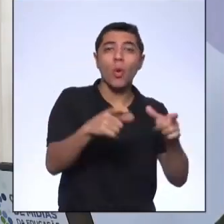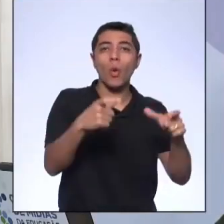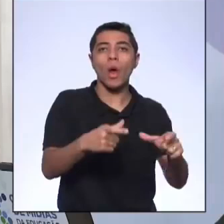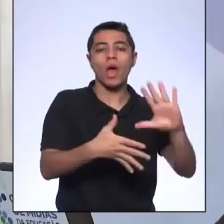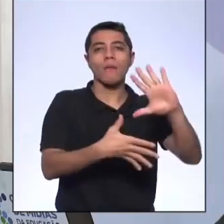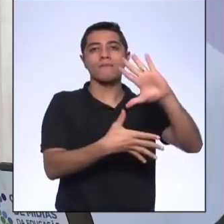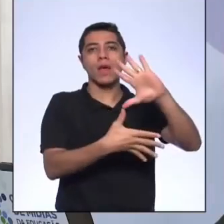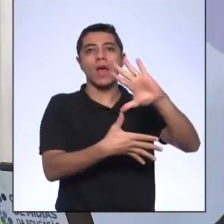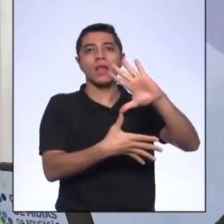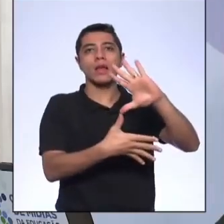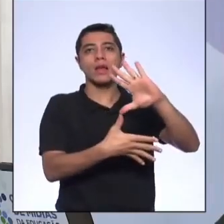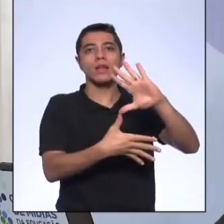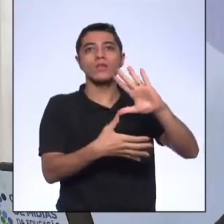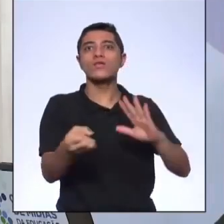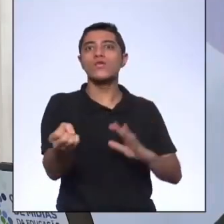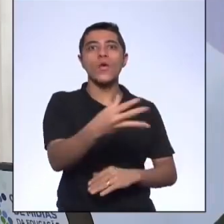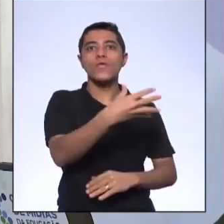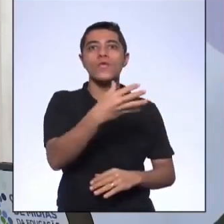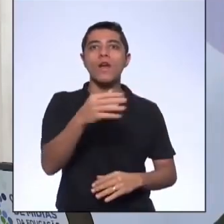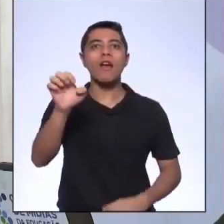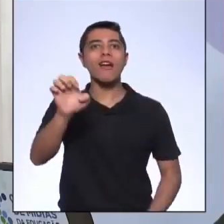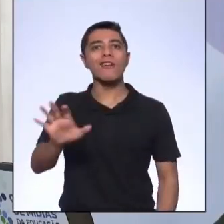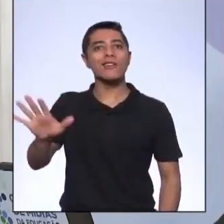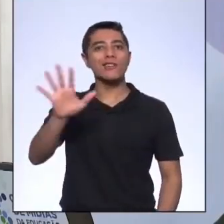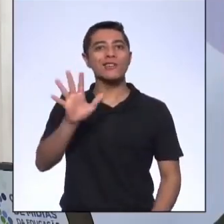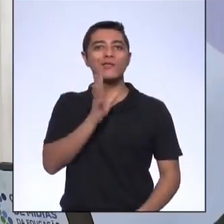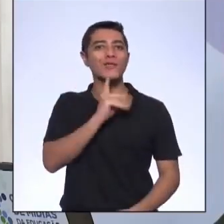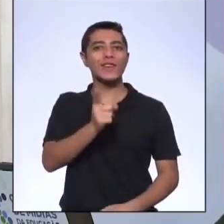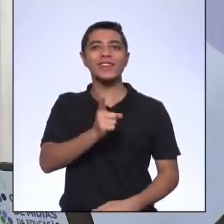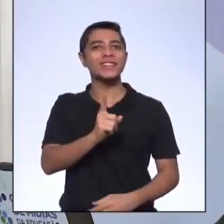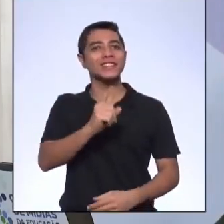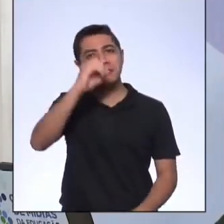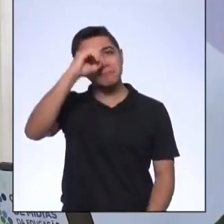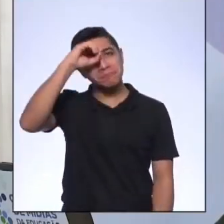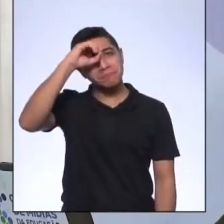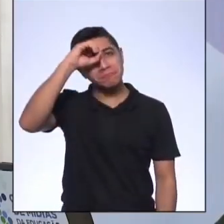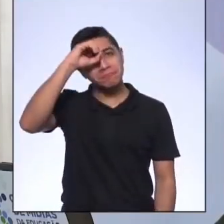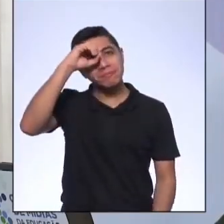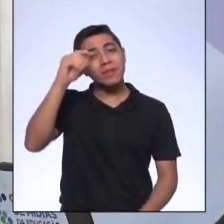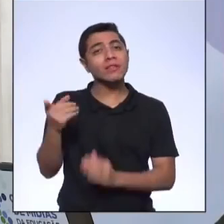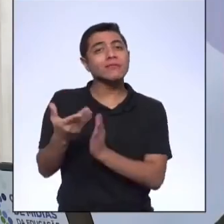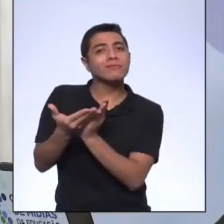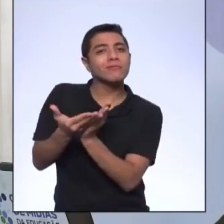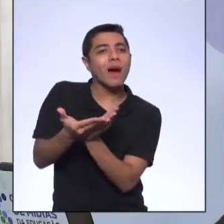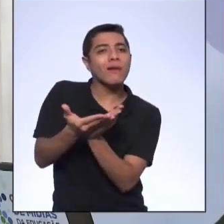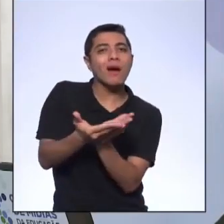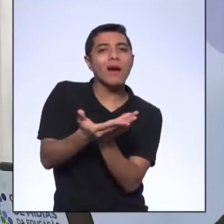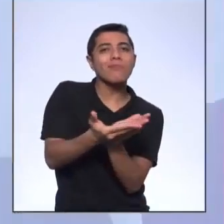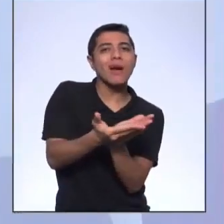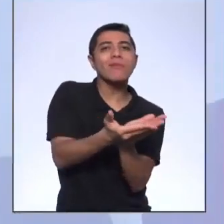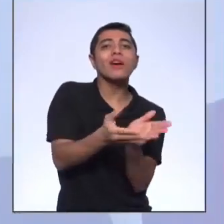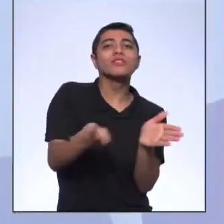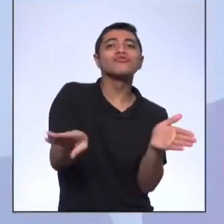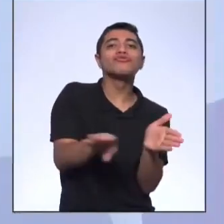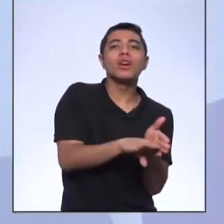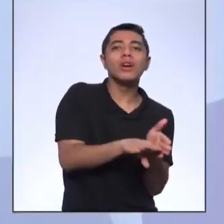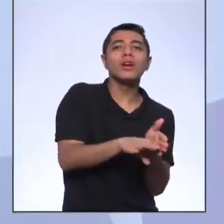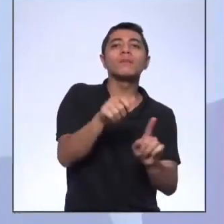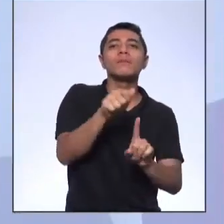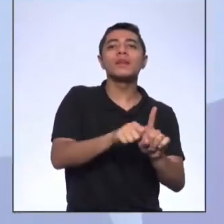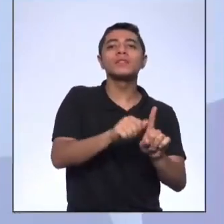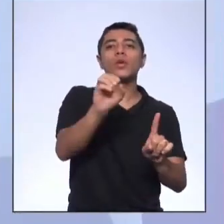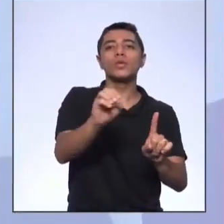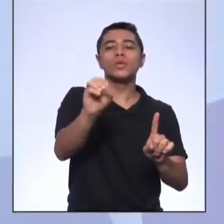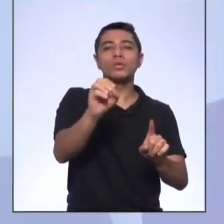novo, desconhecido dos europeus, né? Então, ele chega em outubro de 1492,